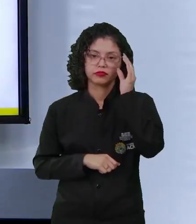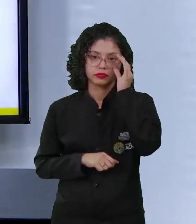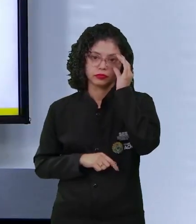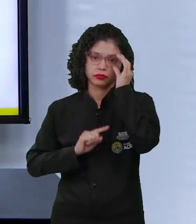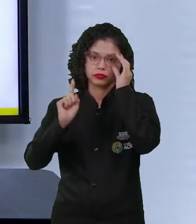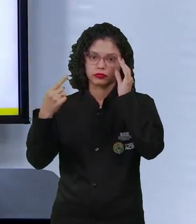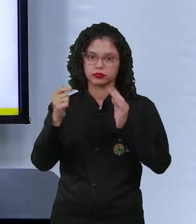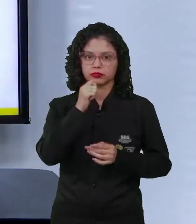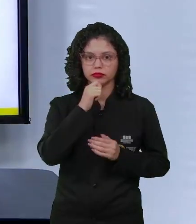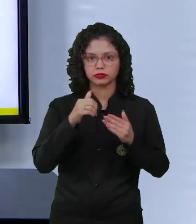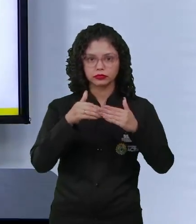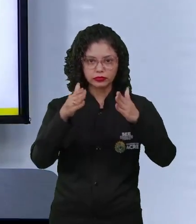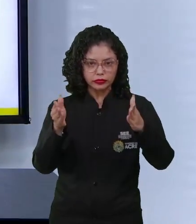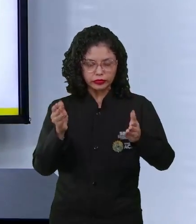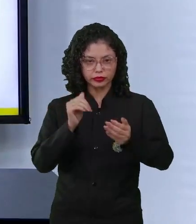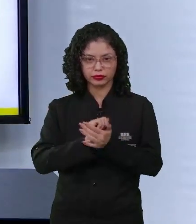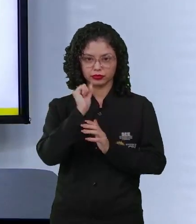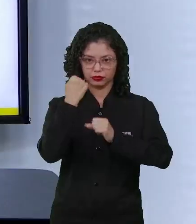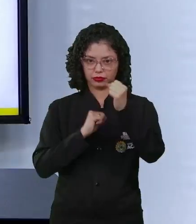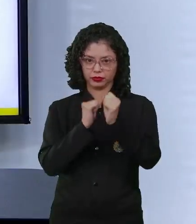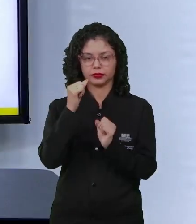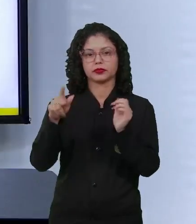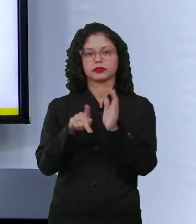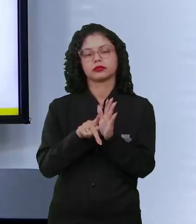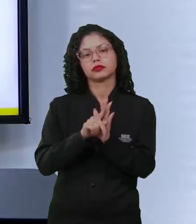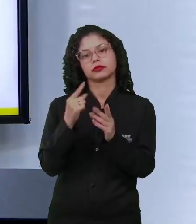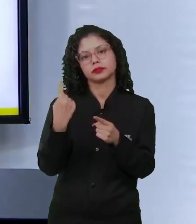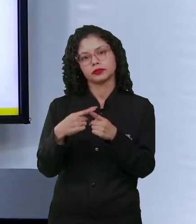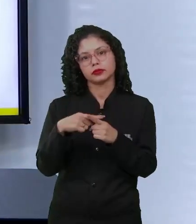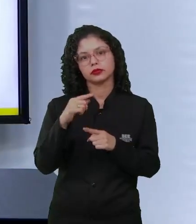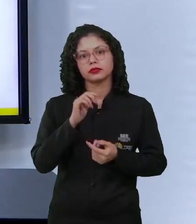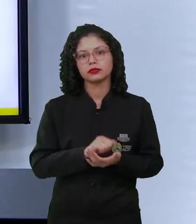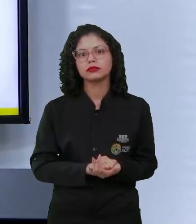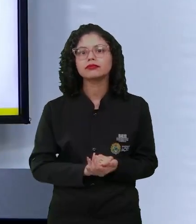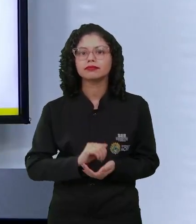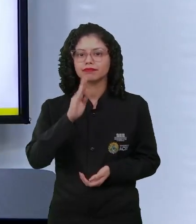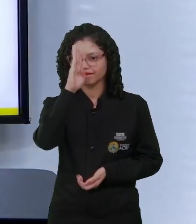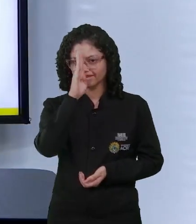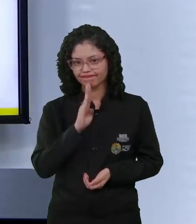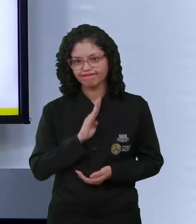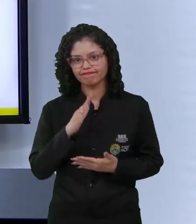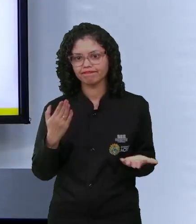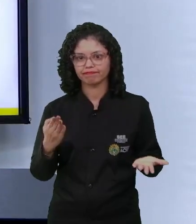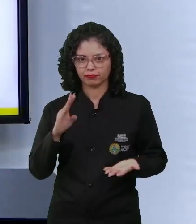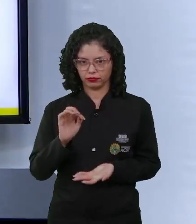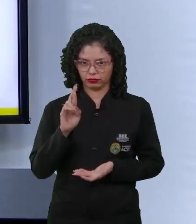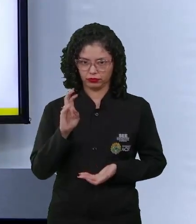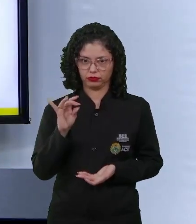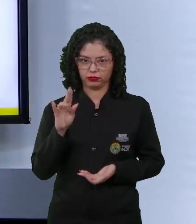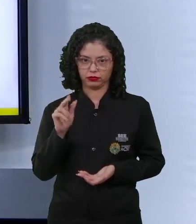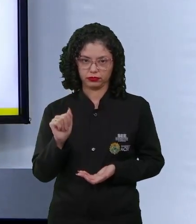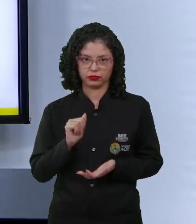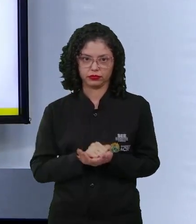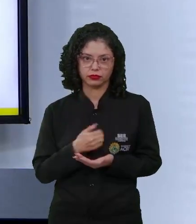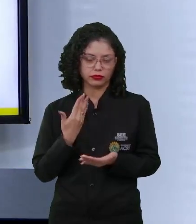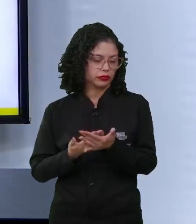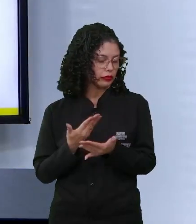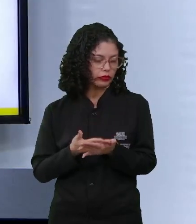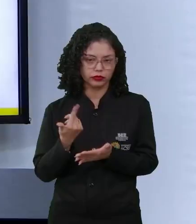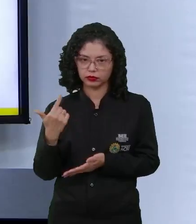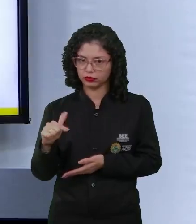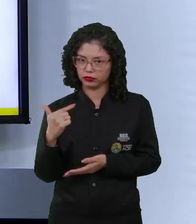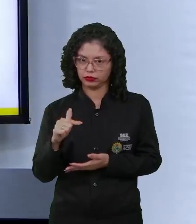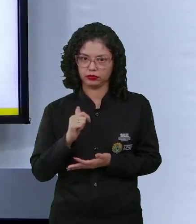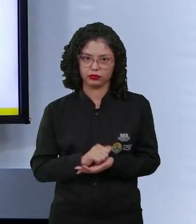lá que eles vão abrir as suas fábricas, as suas indústrias, porque a mão de obra é barata. Eles não têm estudo, a população não tem